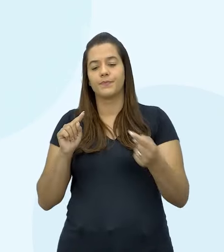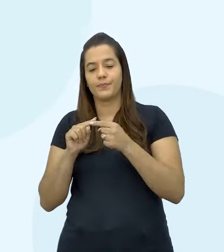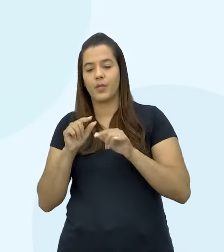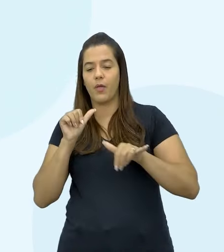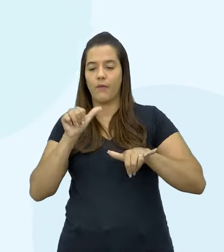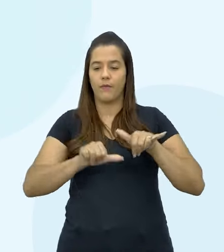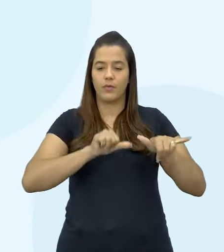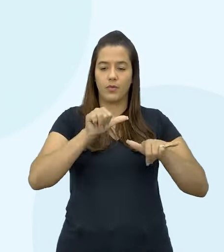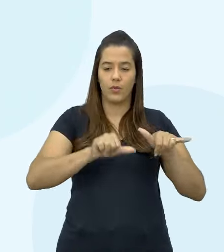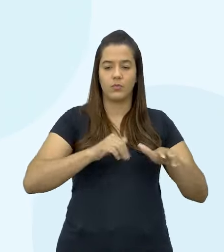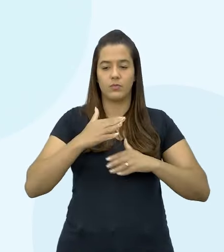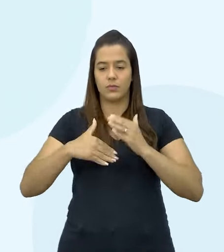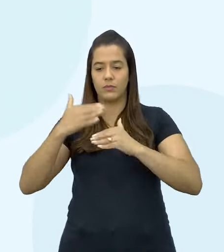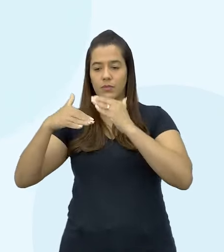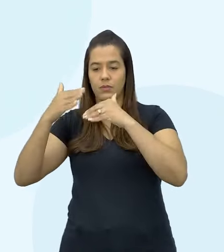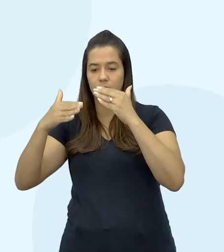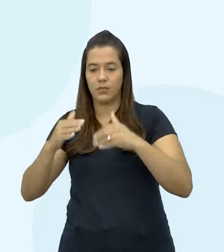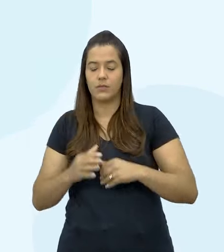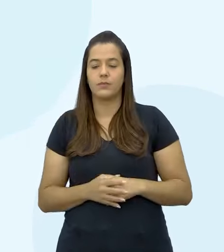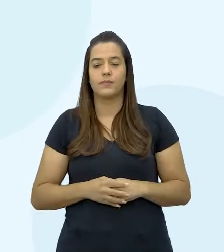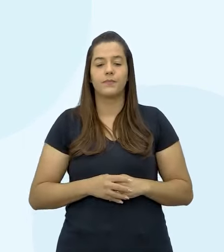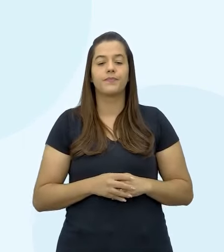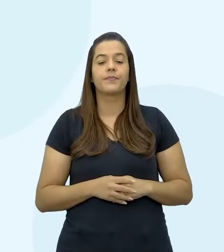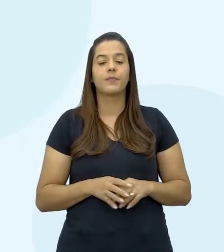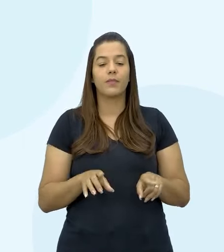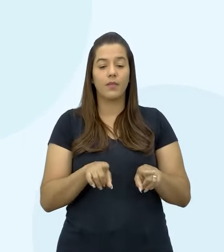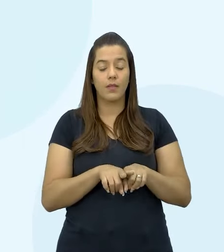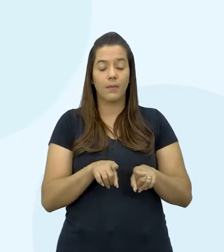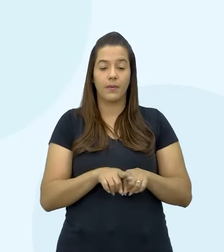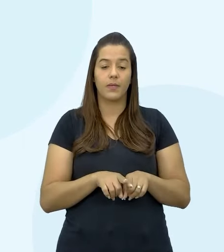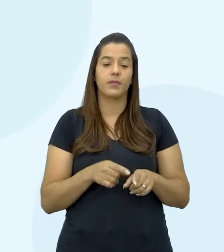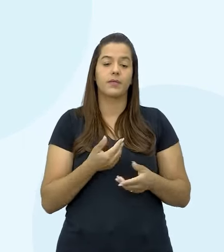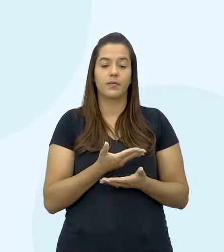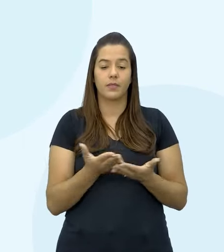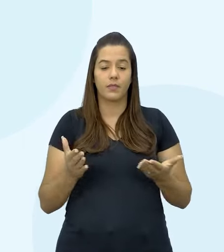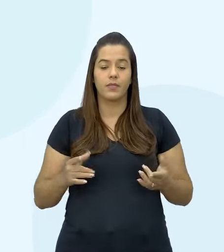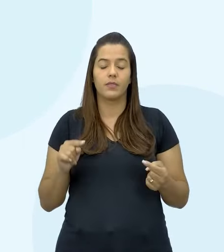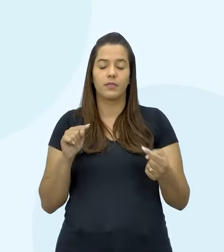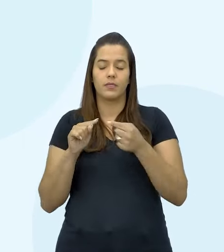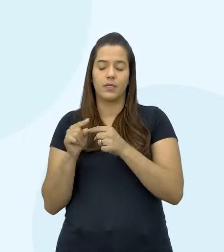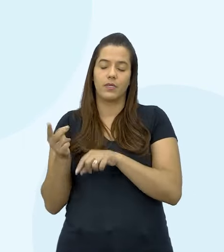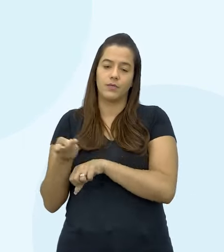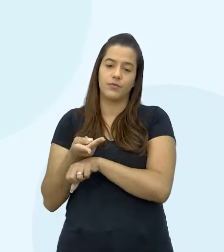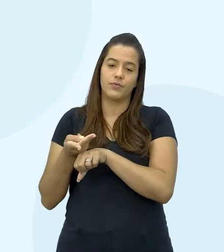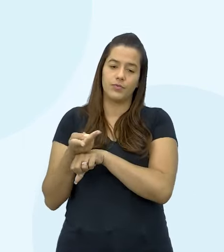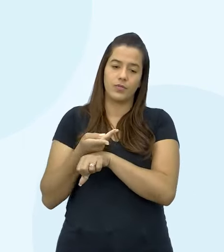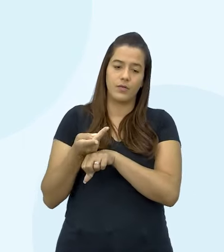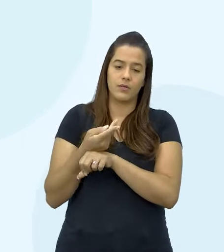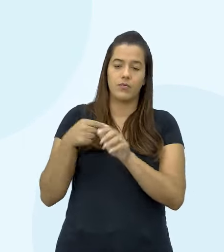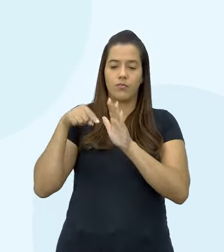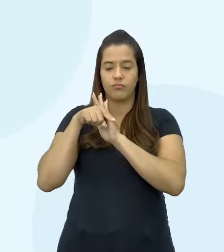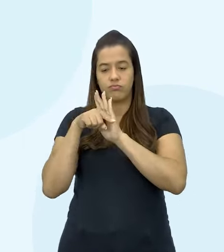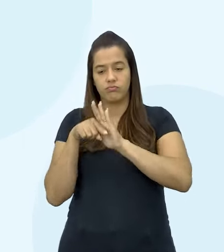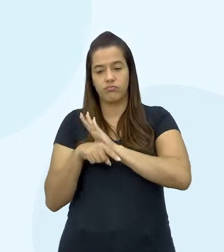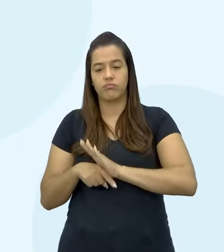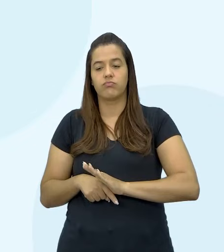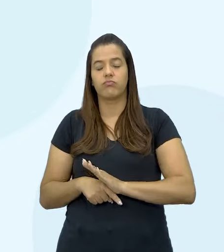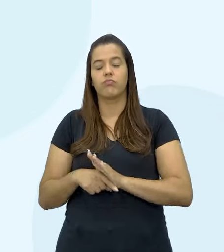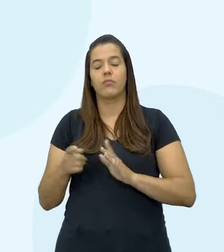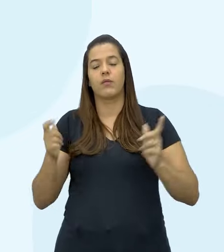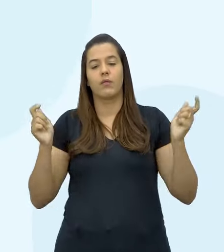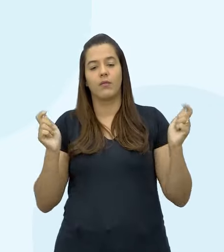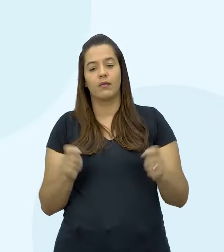fenômenos e processos que vão ser utilizados, né, em procedimentos de investigação, ou seja, né,